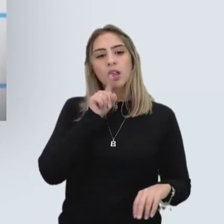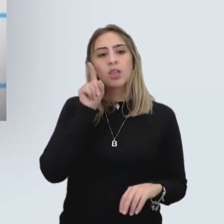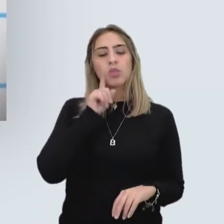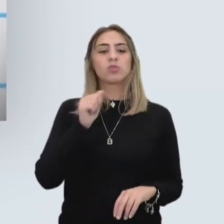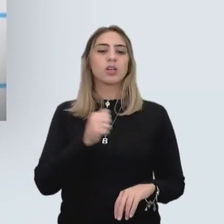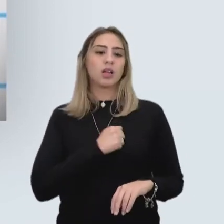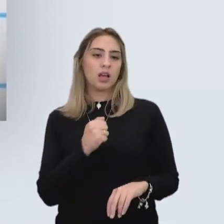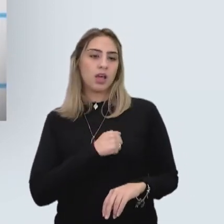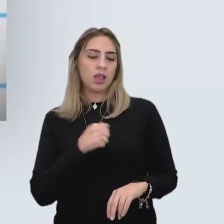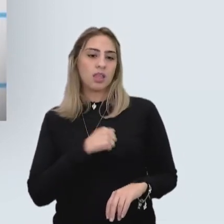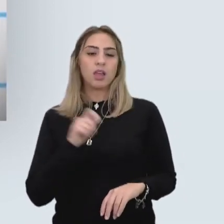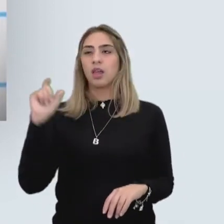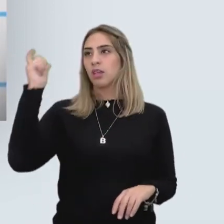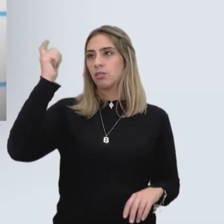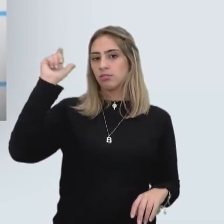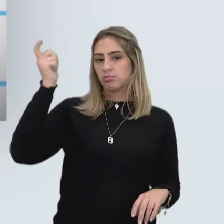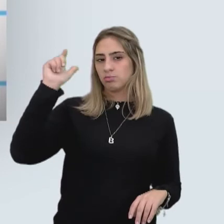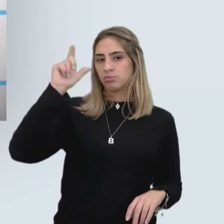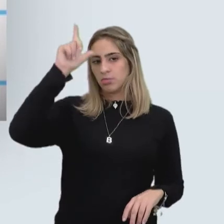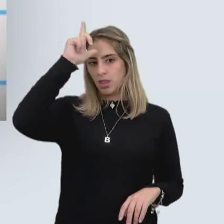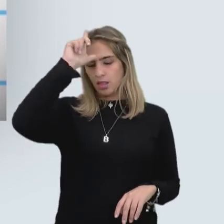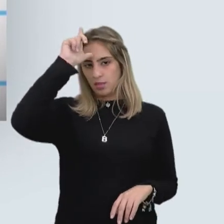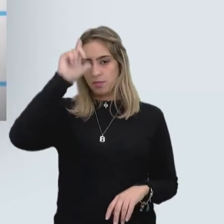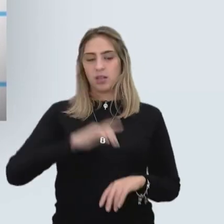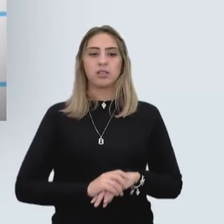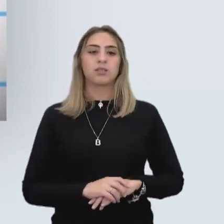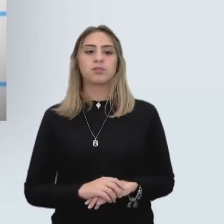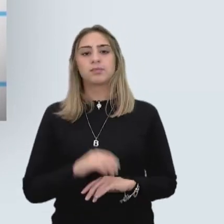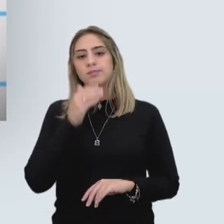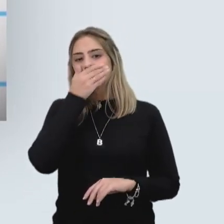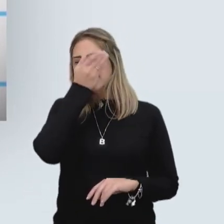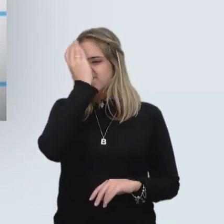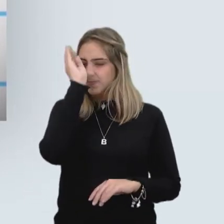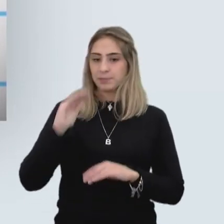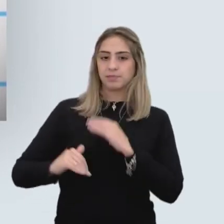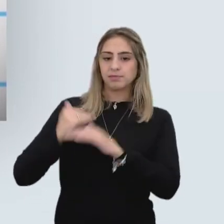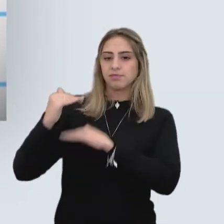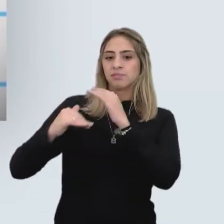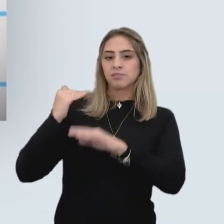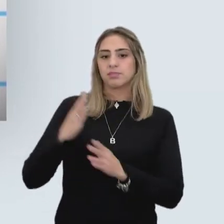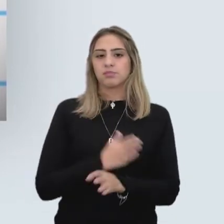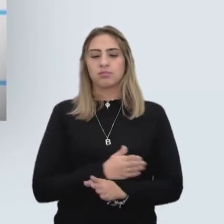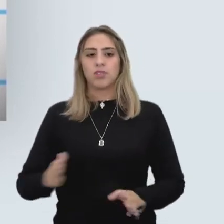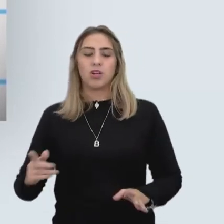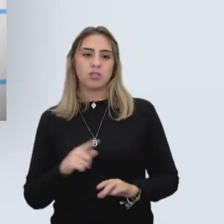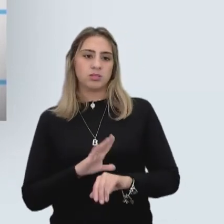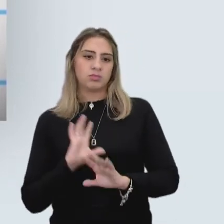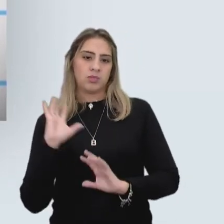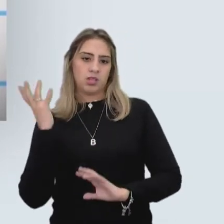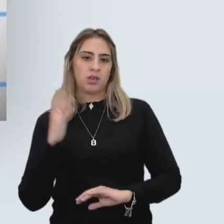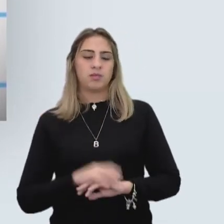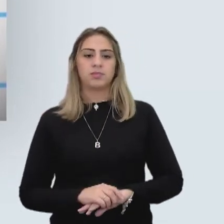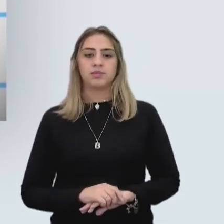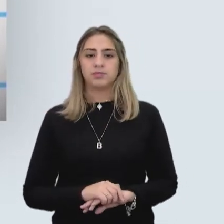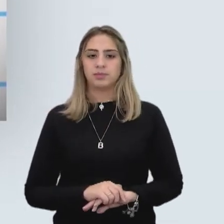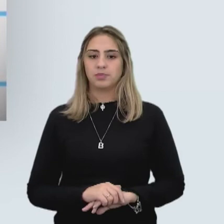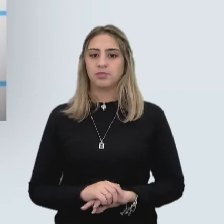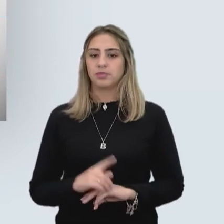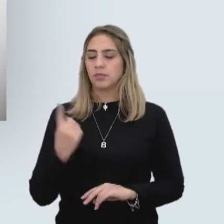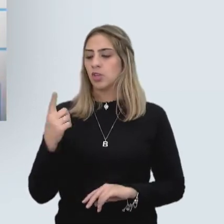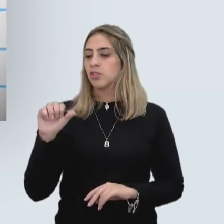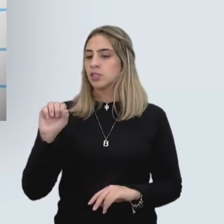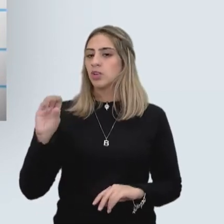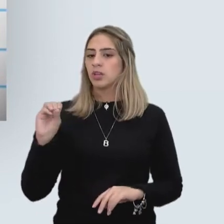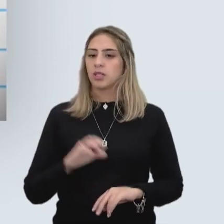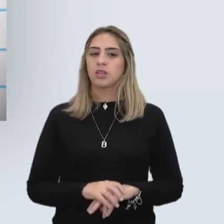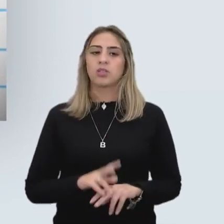Canadá, a Irlanda e a Austrália, por sua vez, a desigualdade vem aumentando nos últimos tempos, especialmente após a década de 1980.